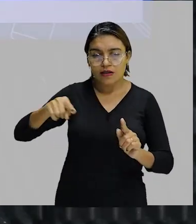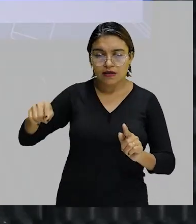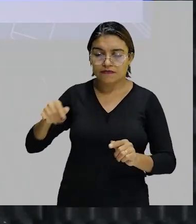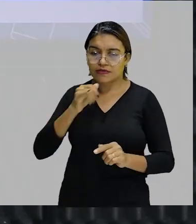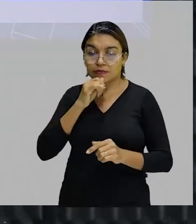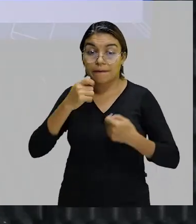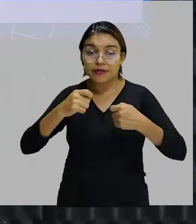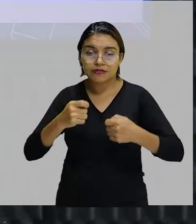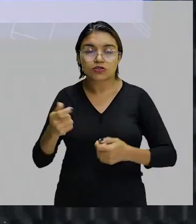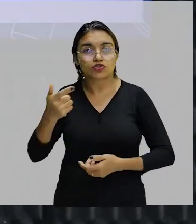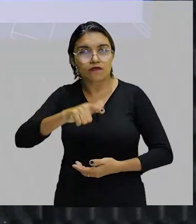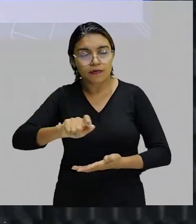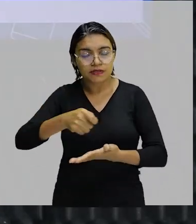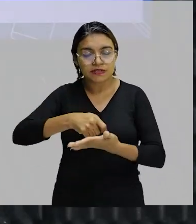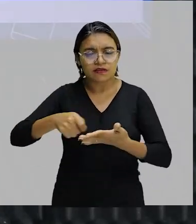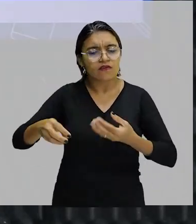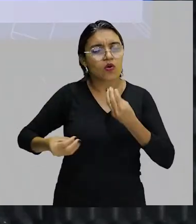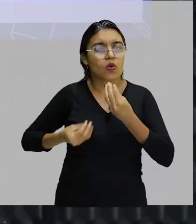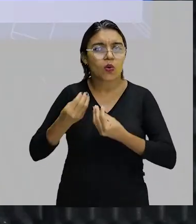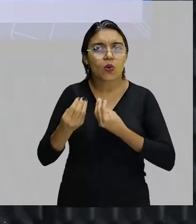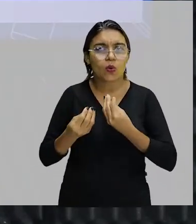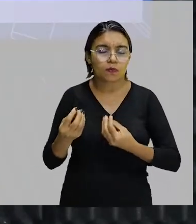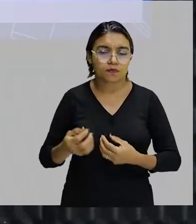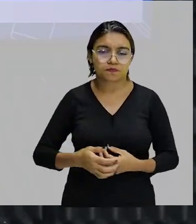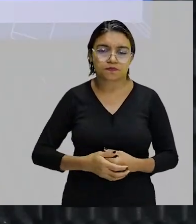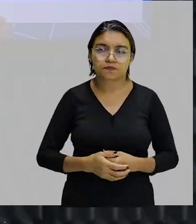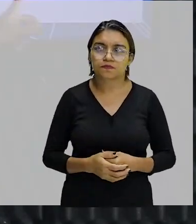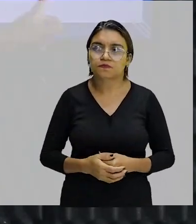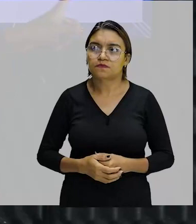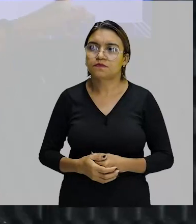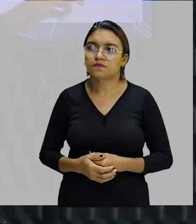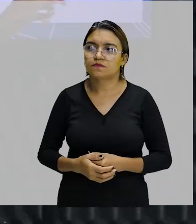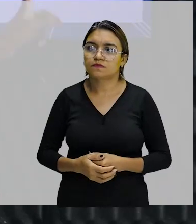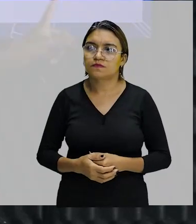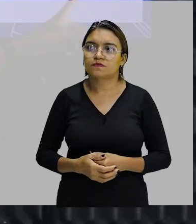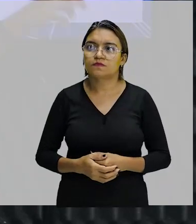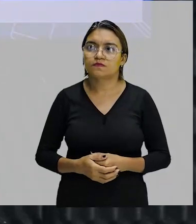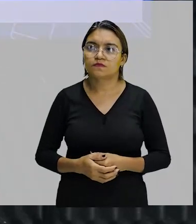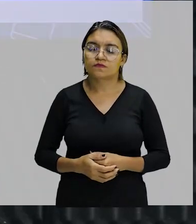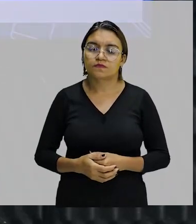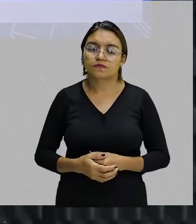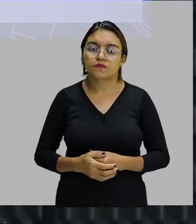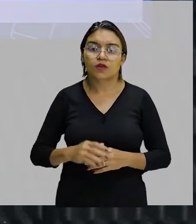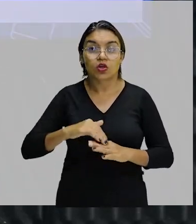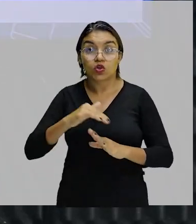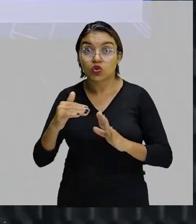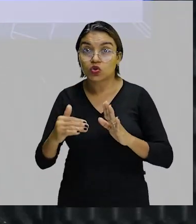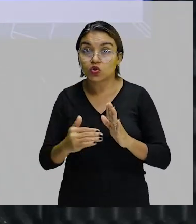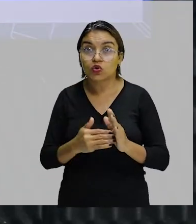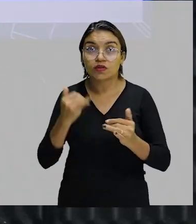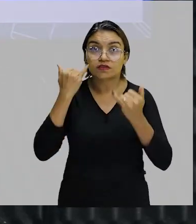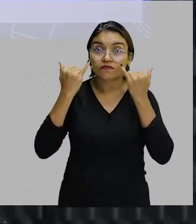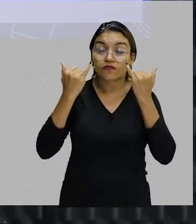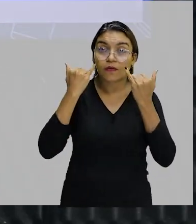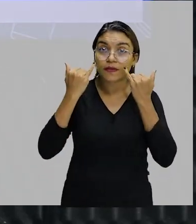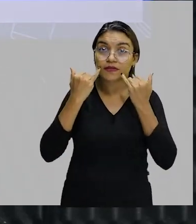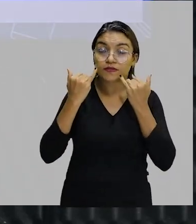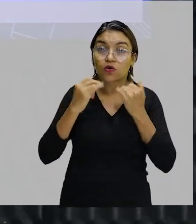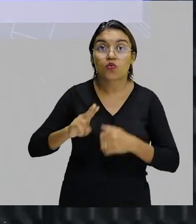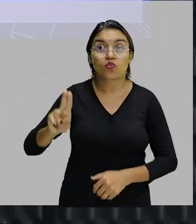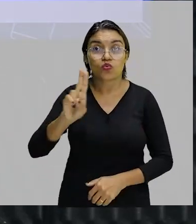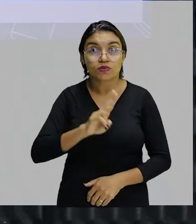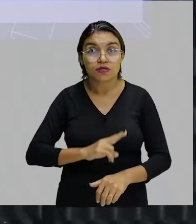preciso reescrever. Como que eu vou reescrever? Eu vou reescrever todas as informações com base no primeiro